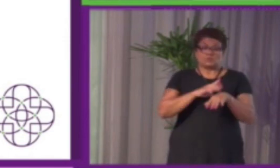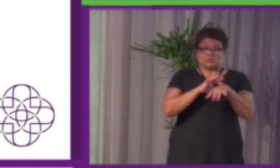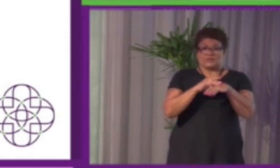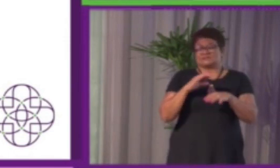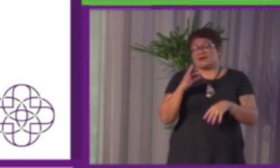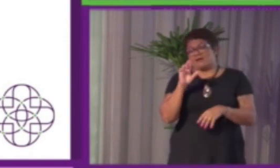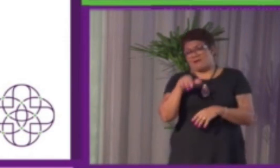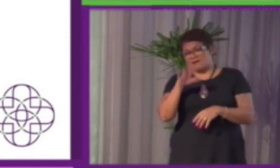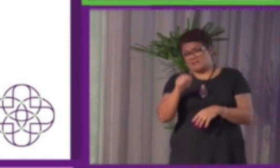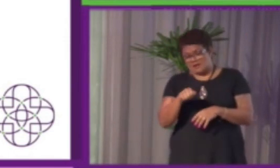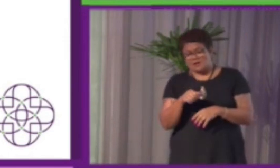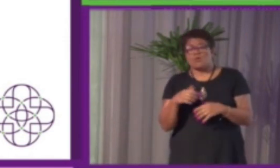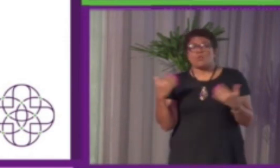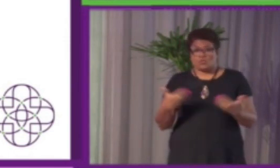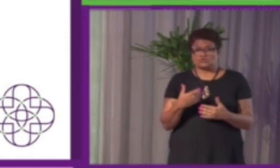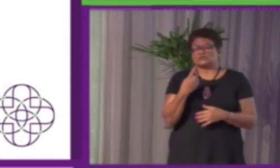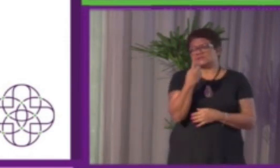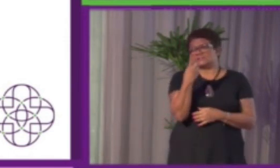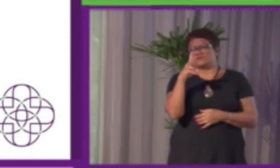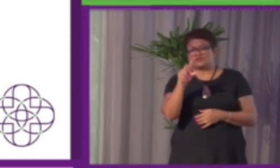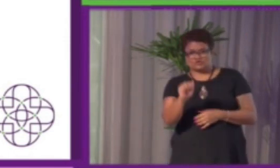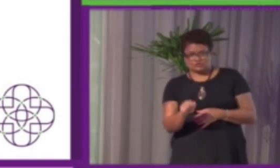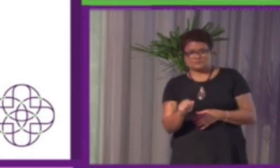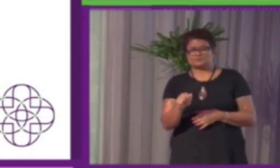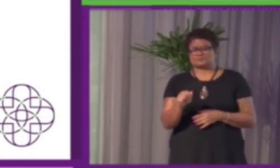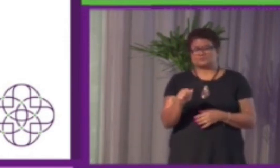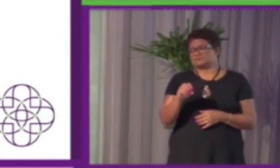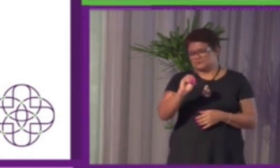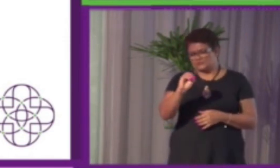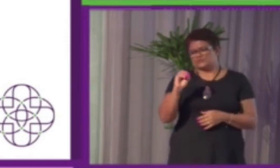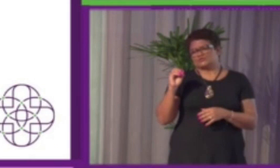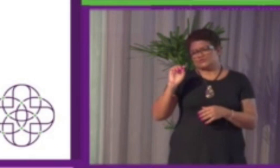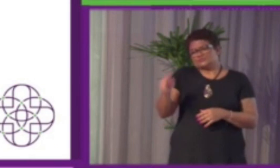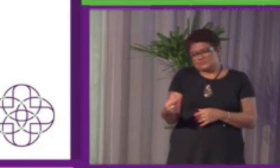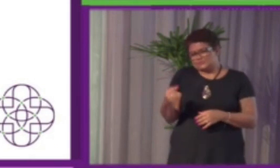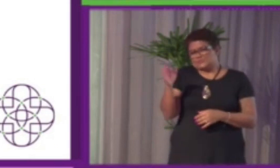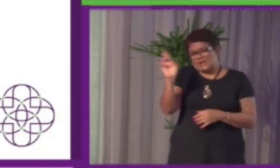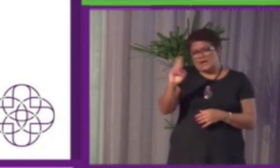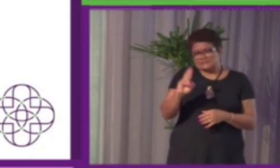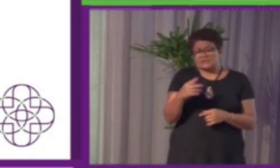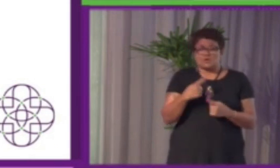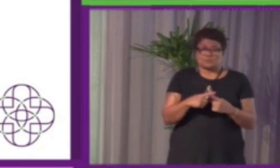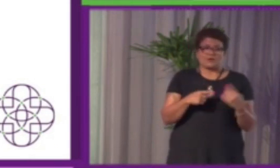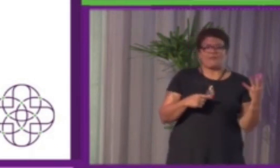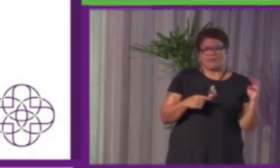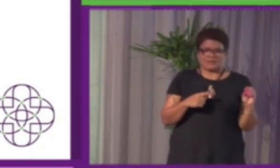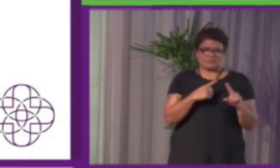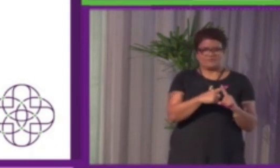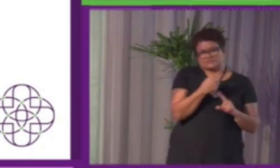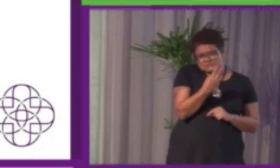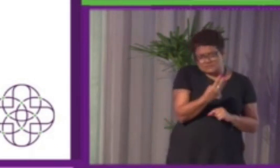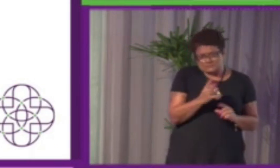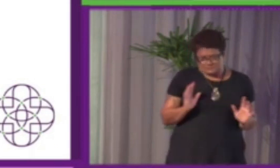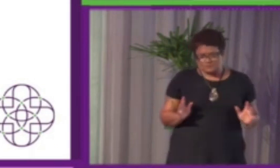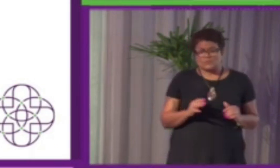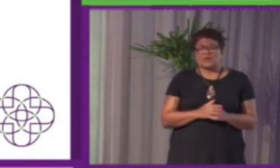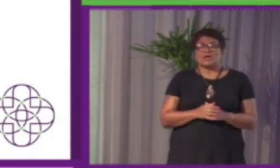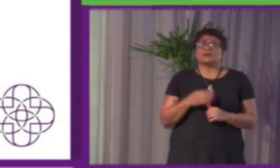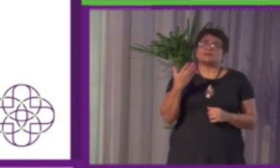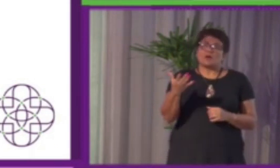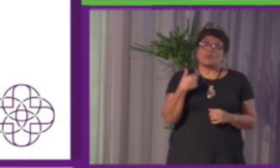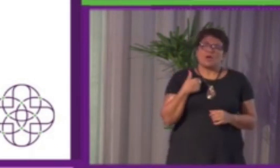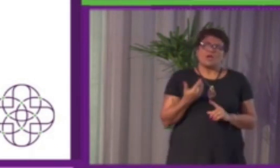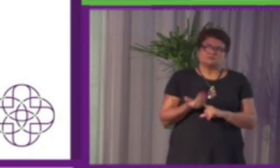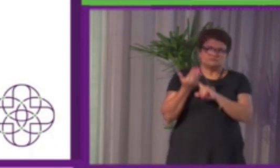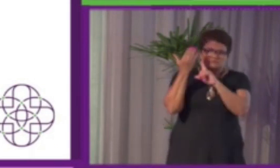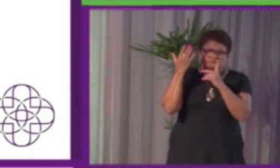gente utiliza o limiar de R$120 mil. Esse limiar é um critério de morte da tecnologia,